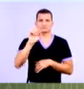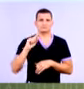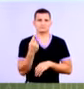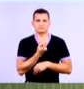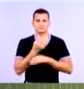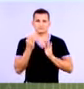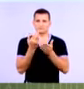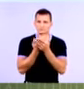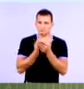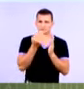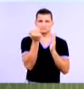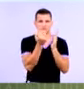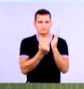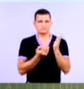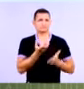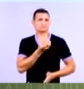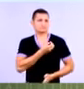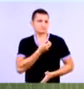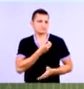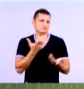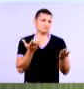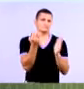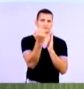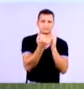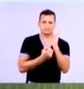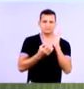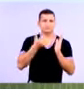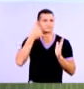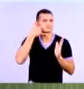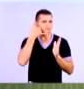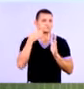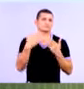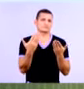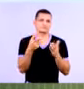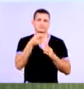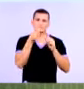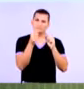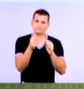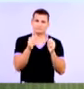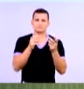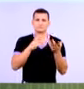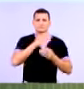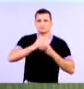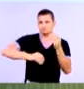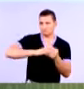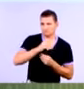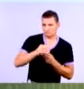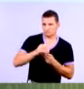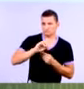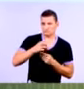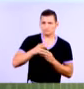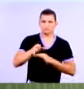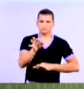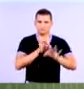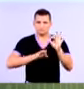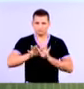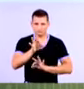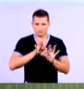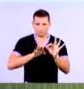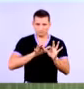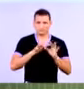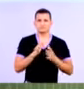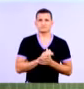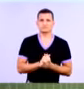né? Lista de números, uma lista telefônica, e ela pode ser desordenada ou ela pode ser organizada,